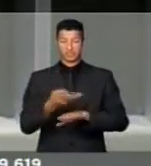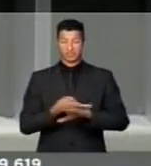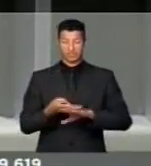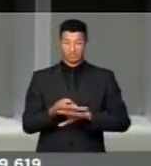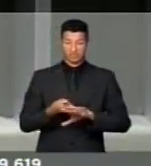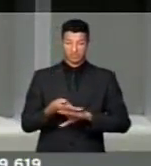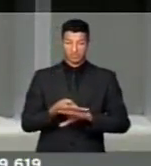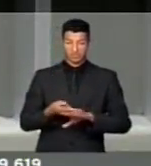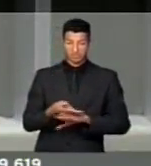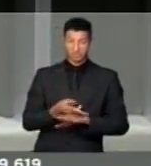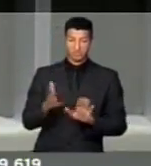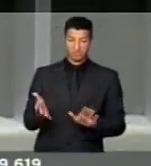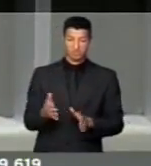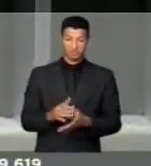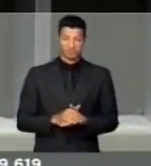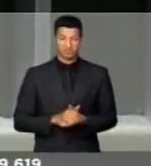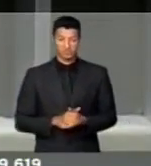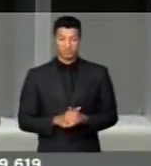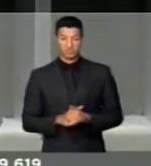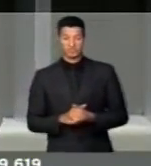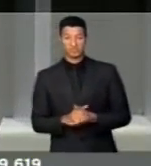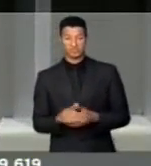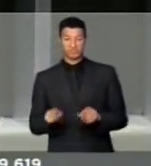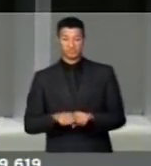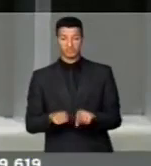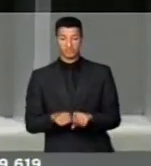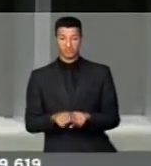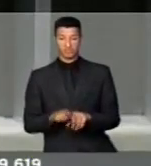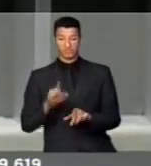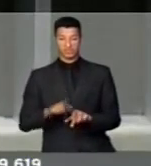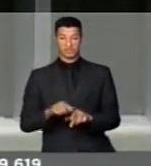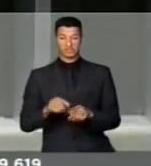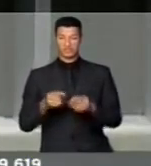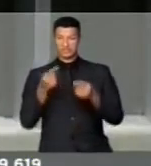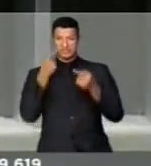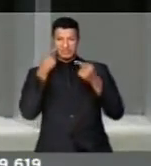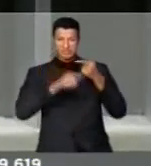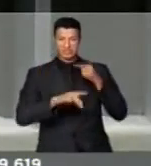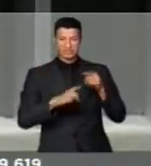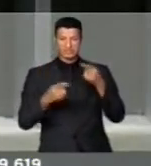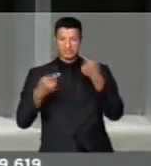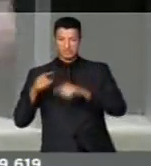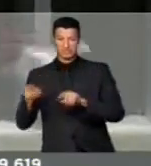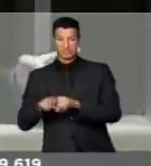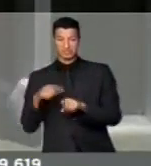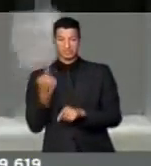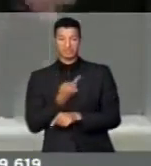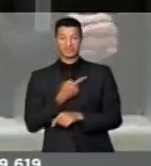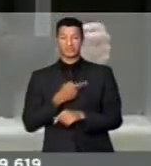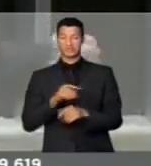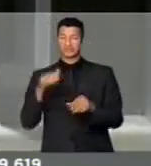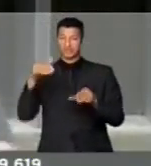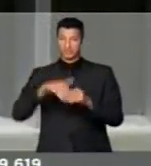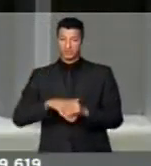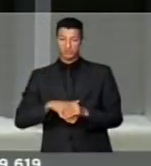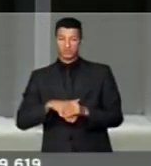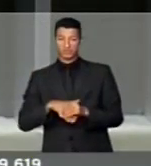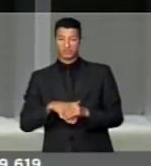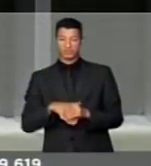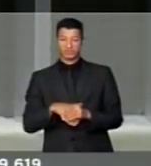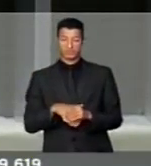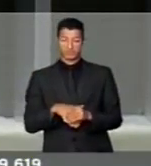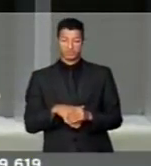privatização da educação pública. Inclusive, é um contrassenso que a gente esteja votando, deputado